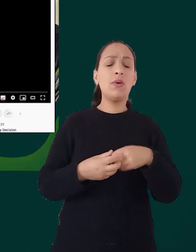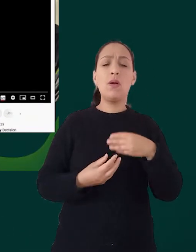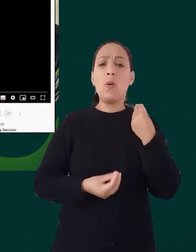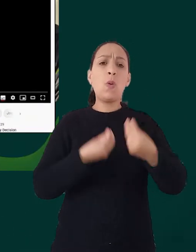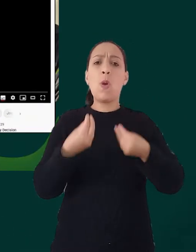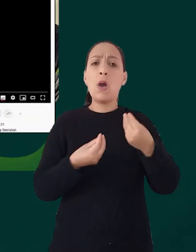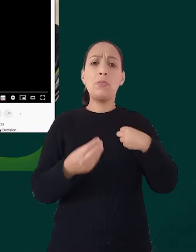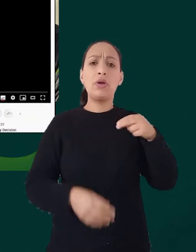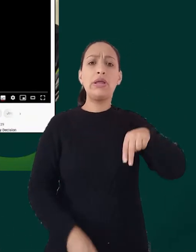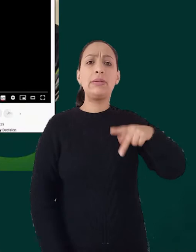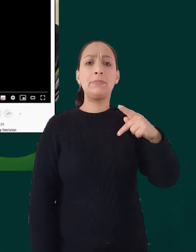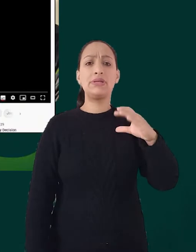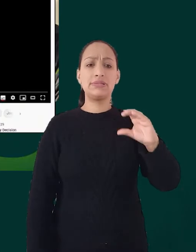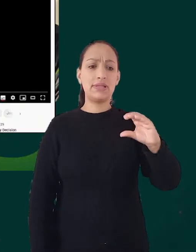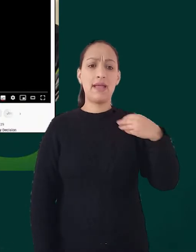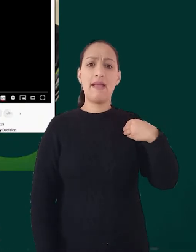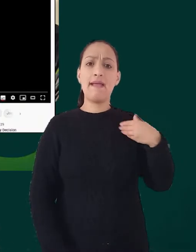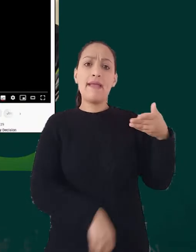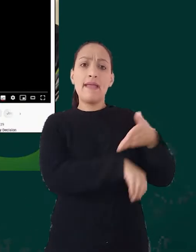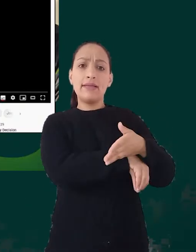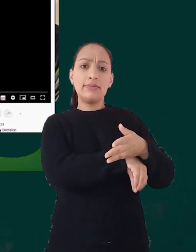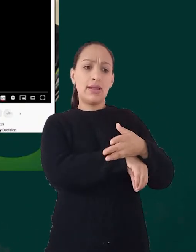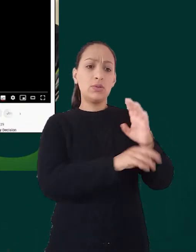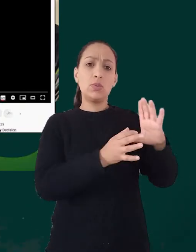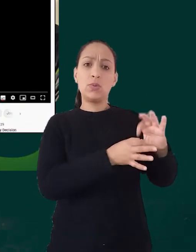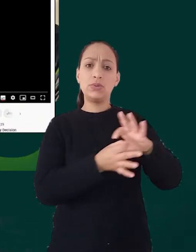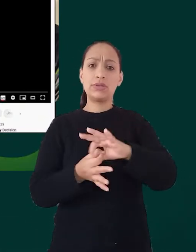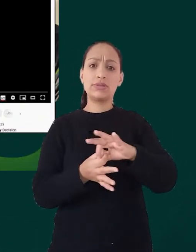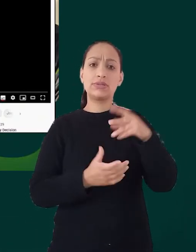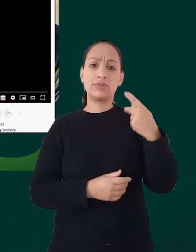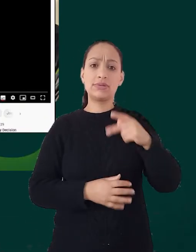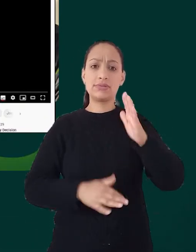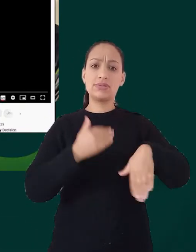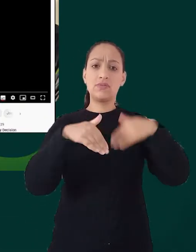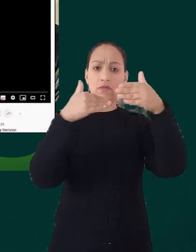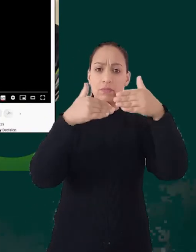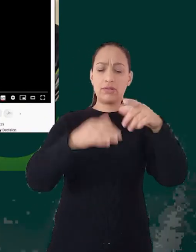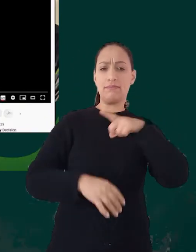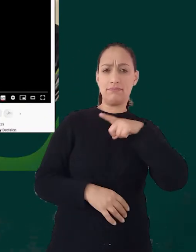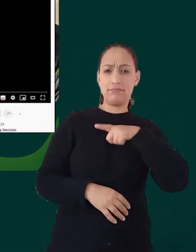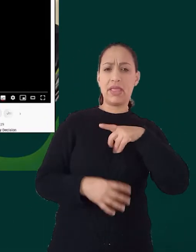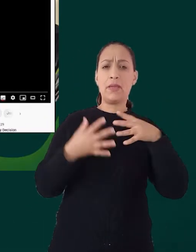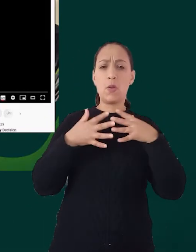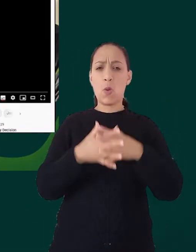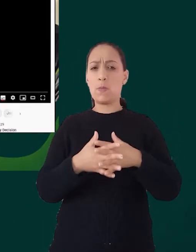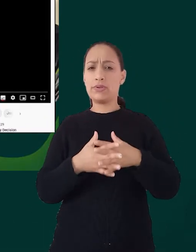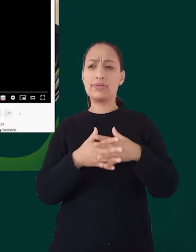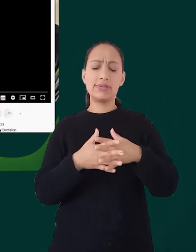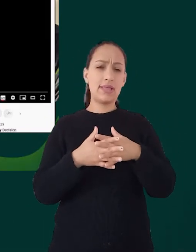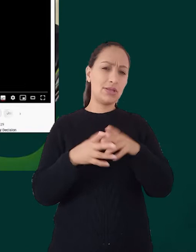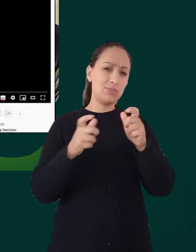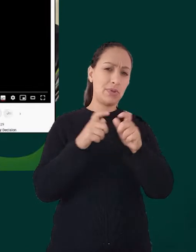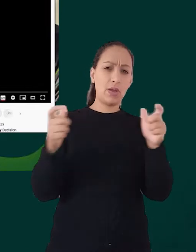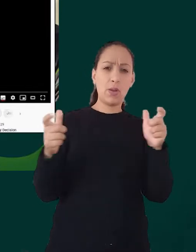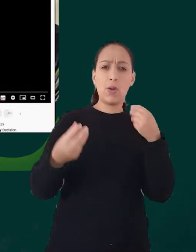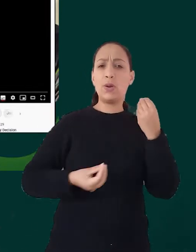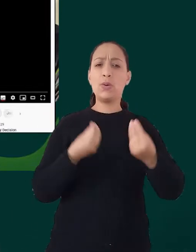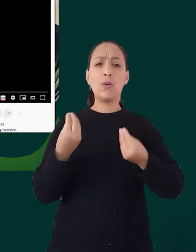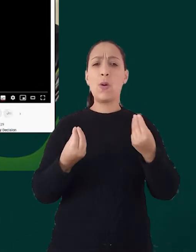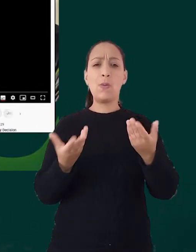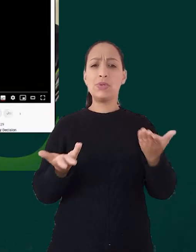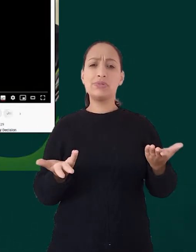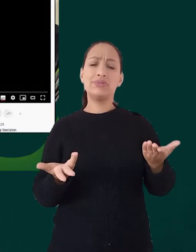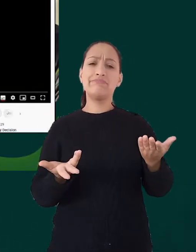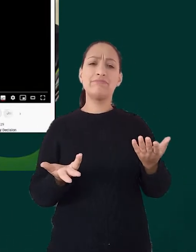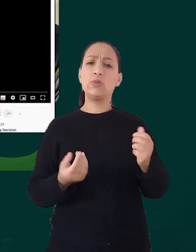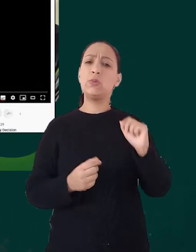NPCs entram no contexto desse desenvolvimento? Eles têm uma complexidade maior? Como é que é isso? O que é mais